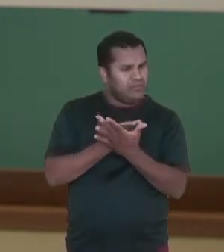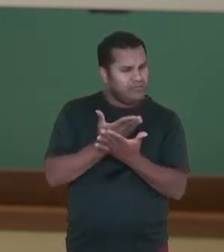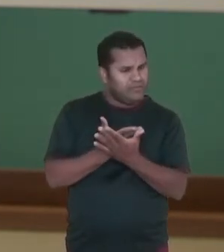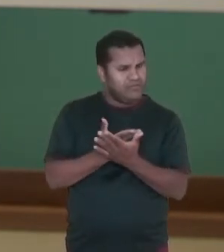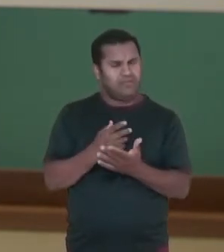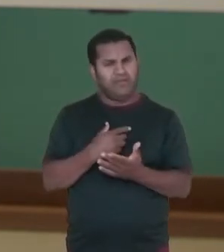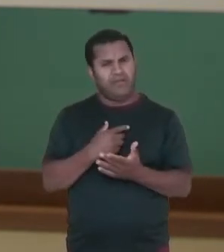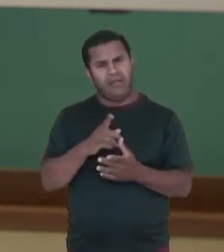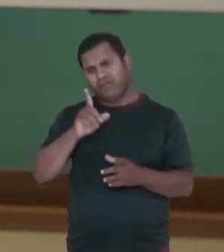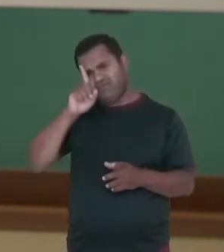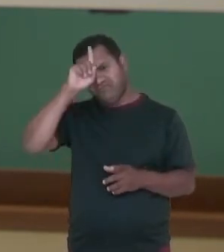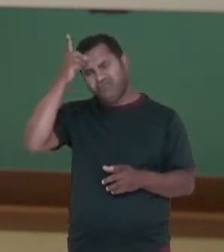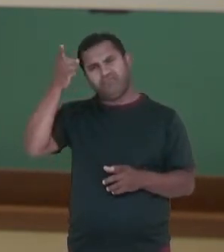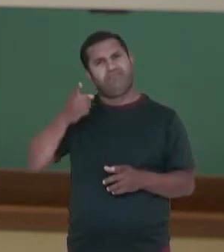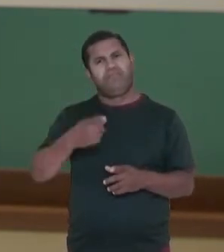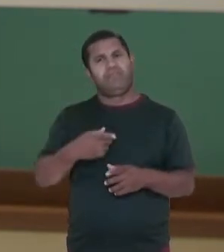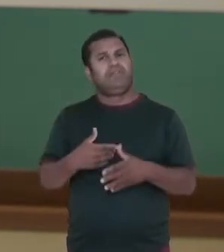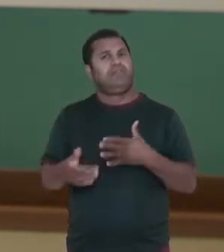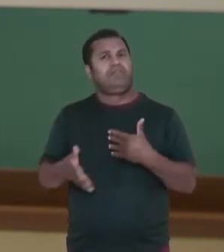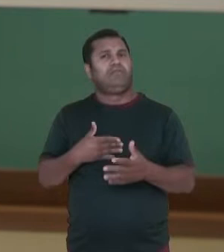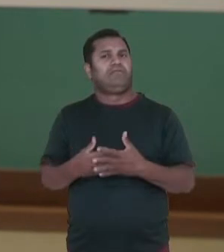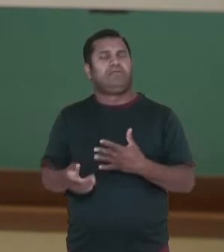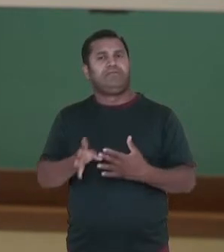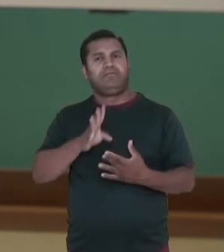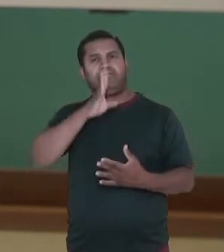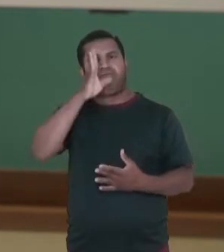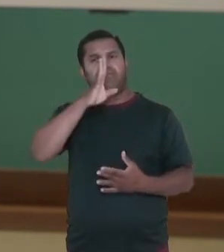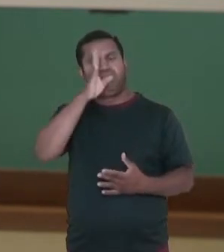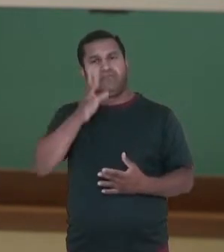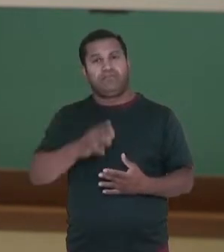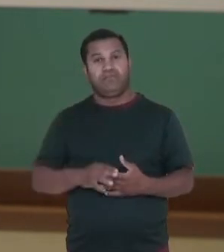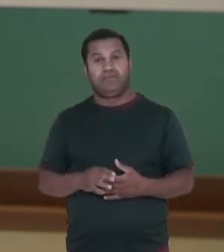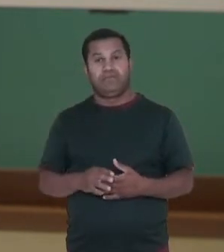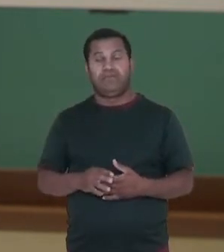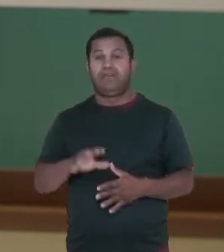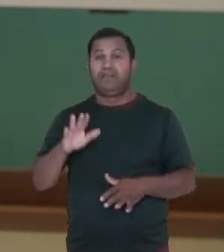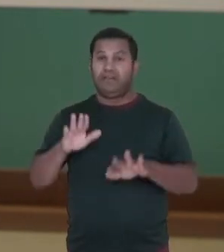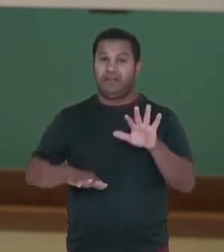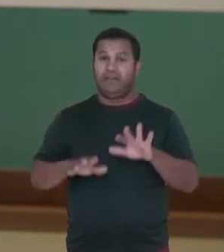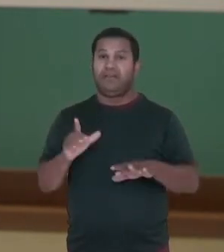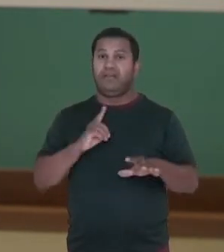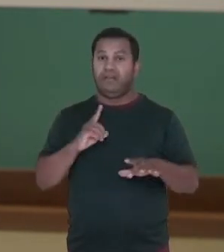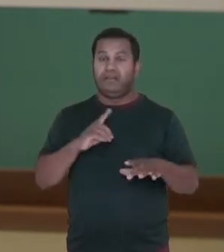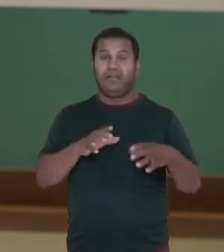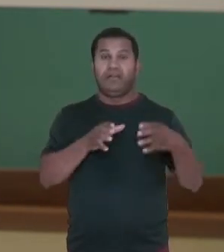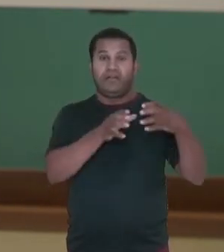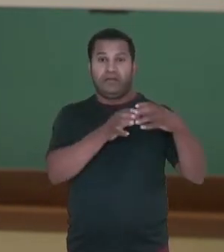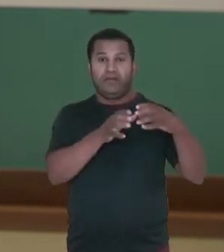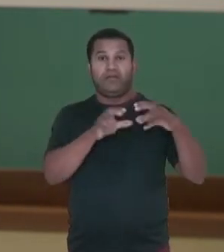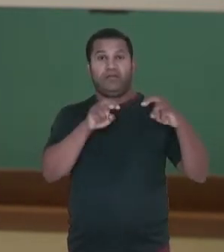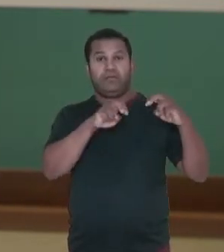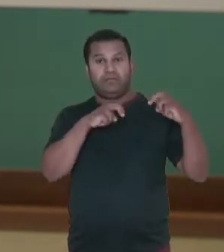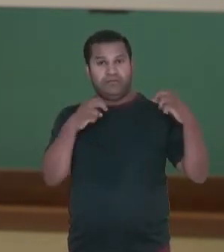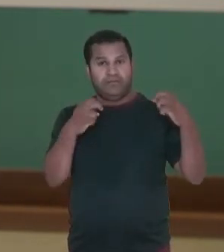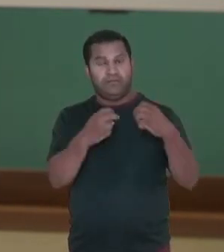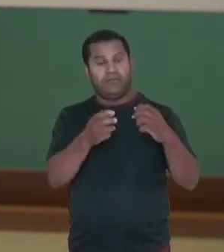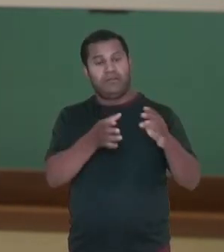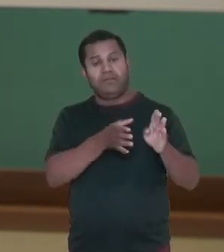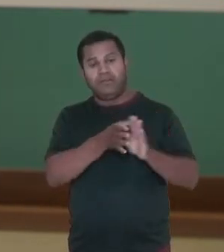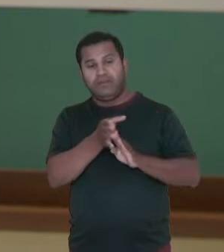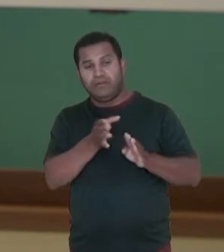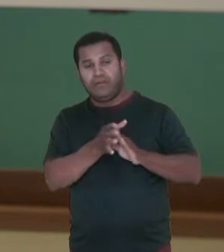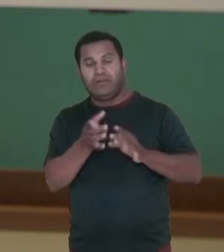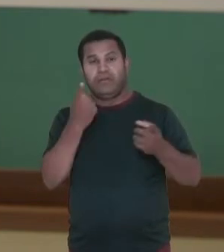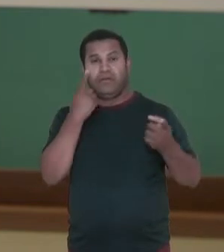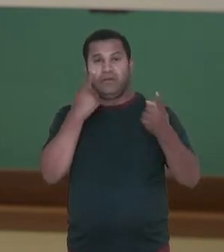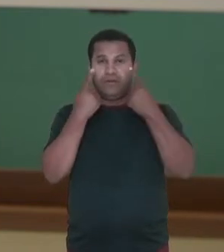Aí vai para um grupo de pesquisadores. Será que eu posso manipular até esse ponto? Aí vem o quê? Quem que vem